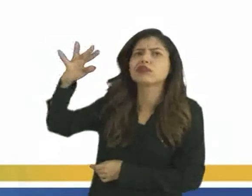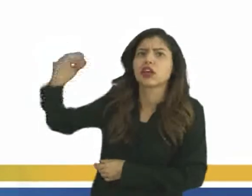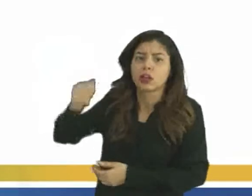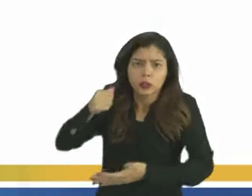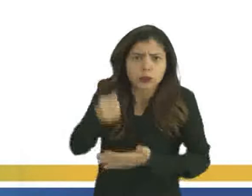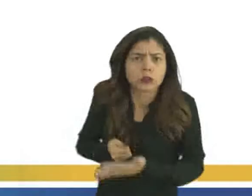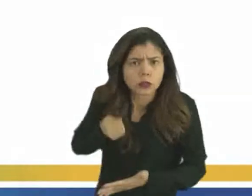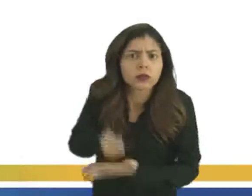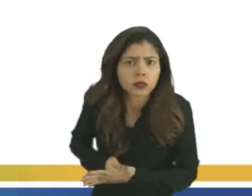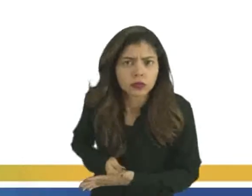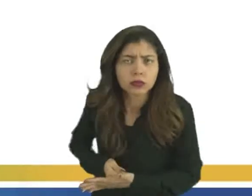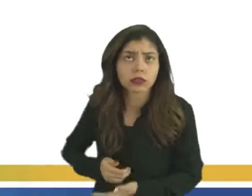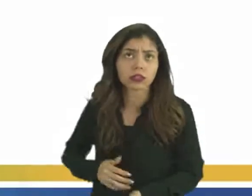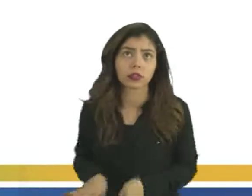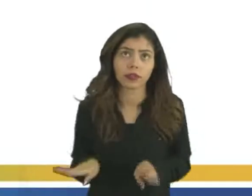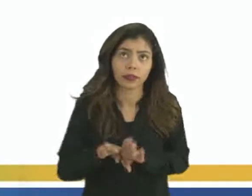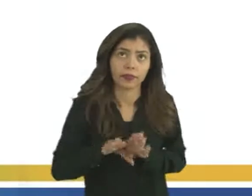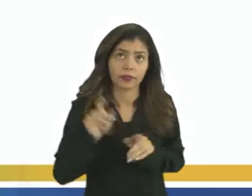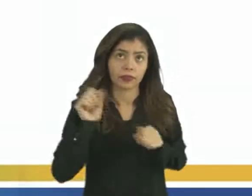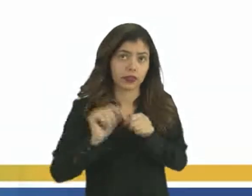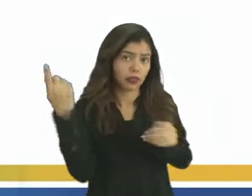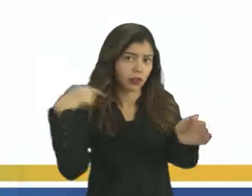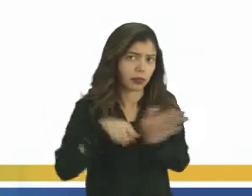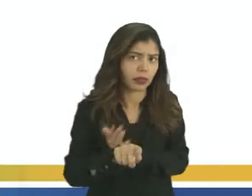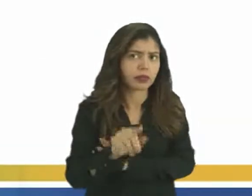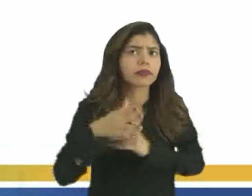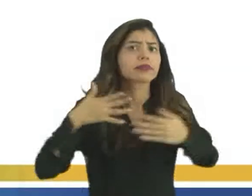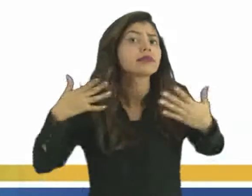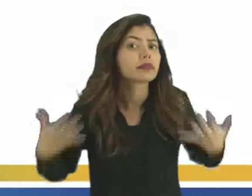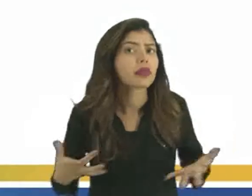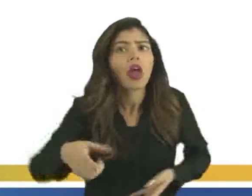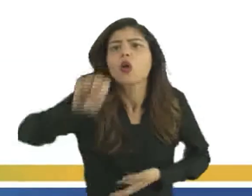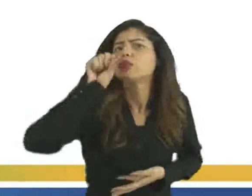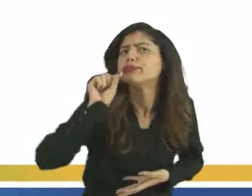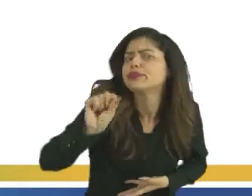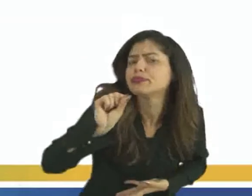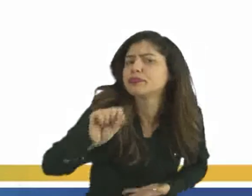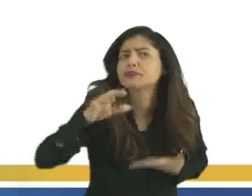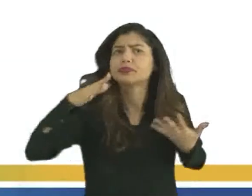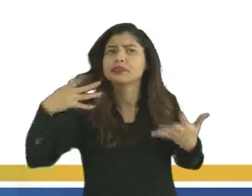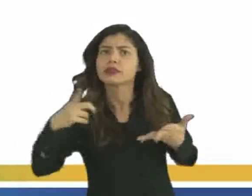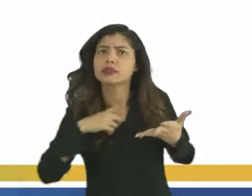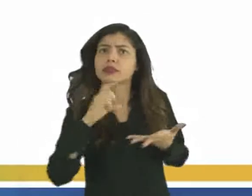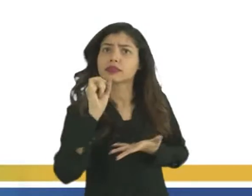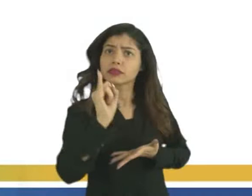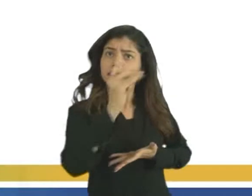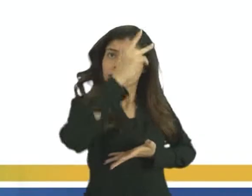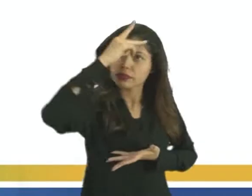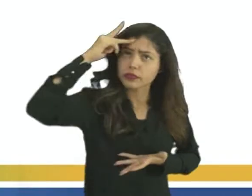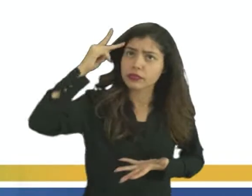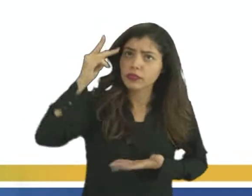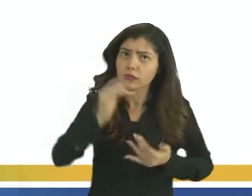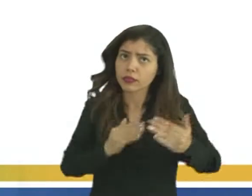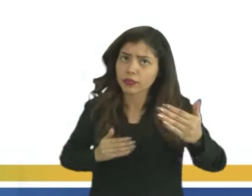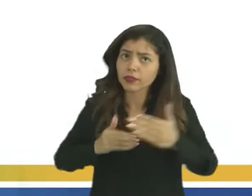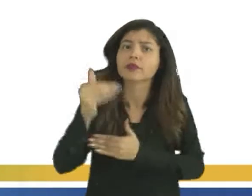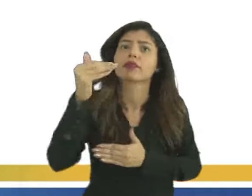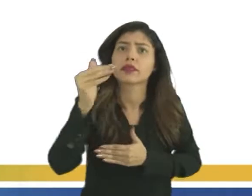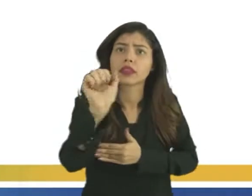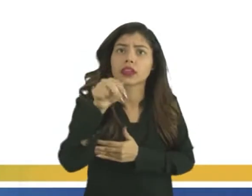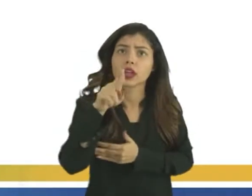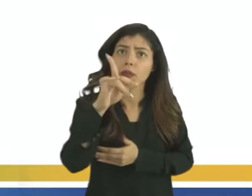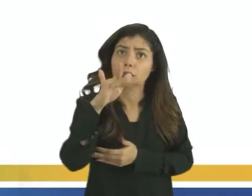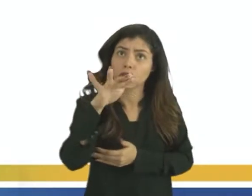agressividade. E aí a gente vai fazer aquela perguntinha, né? O que acontece se uma pessoa for